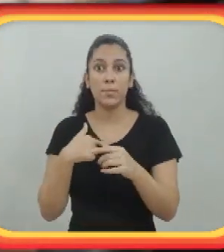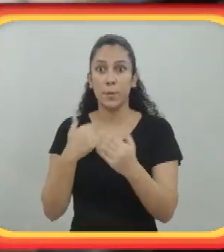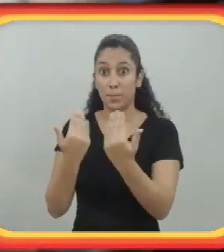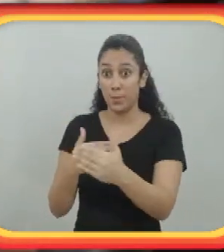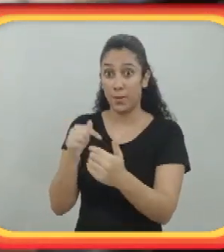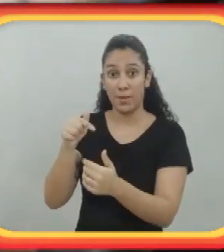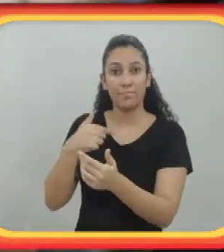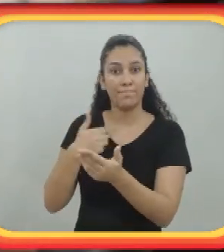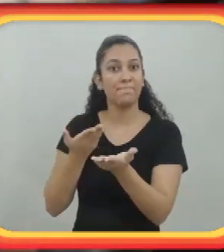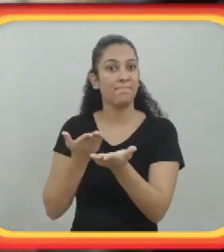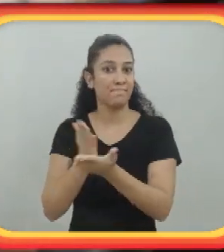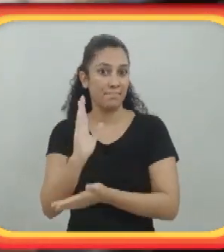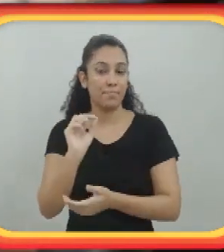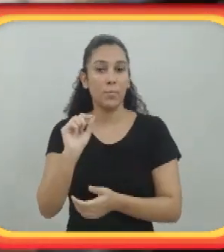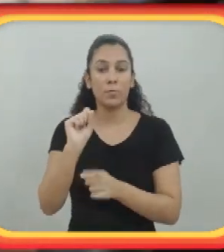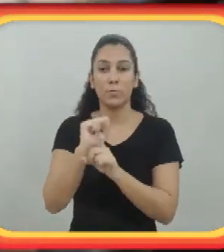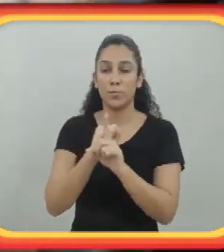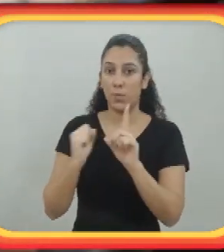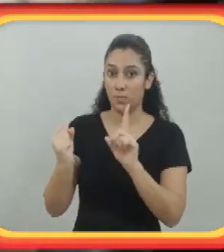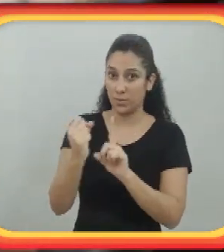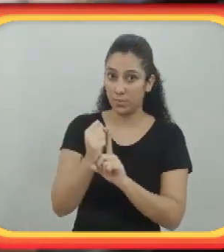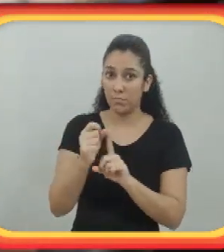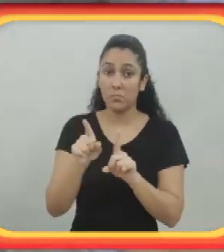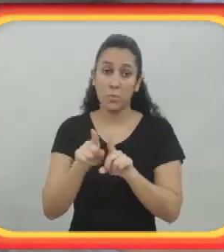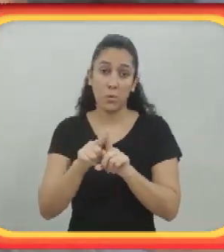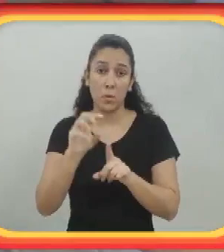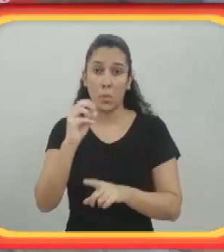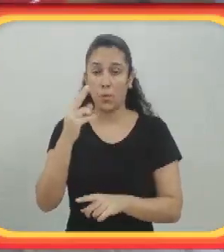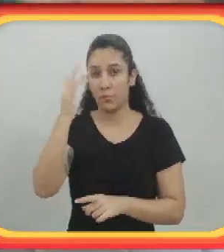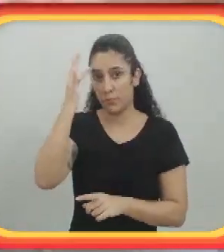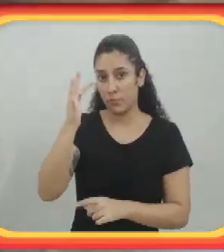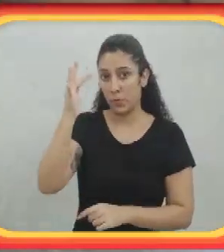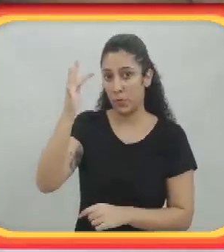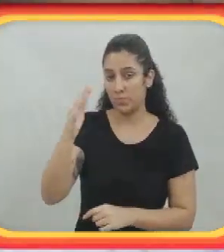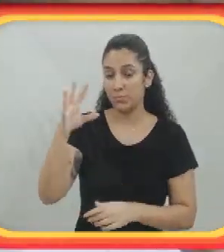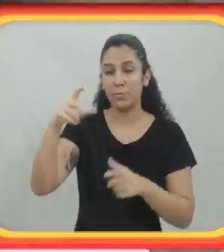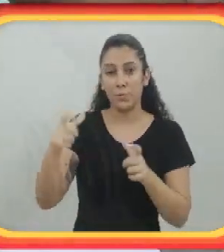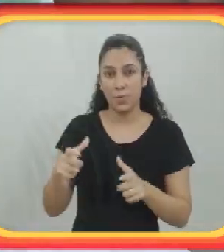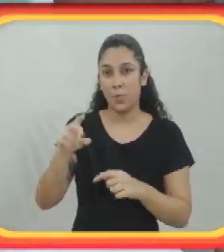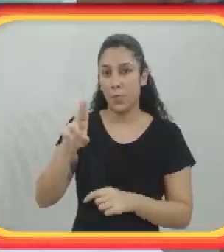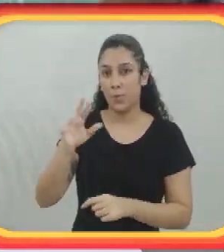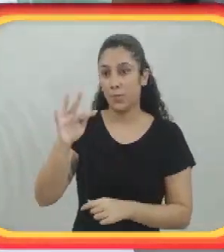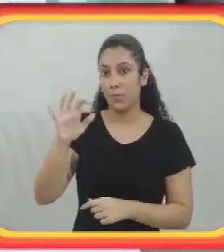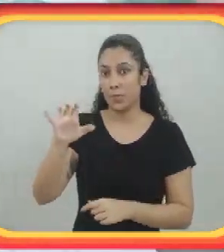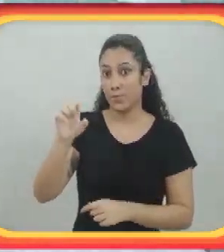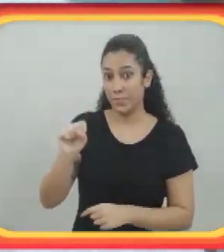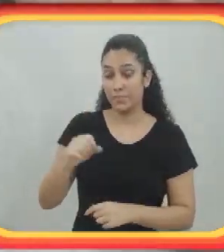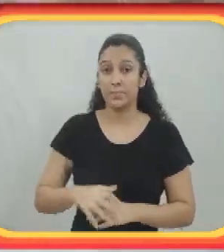querer fazer direito para ajudar a tornar o mundo um lugar melhor. Fiz o Enem, né?